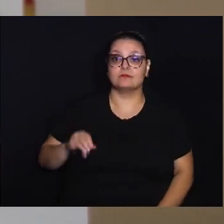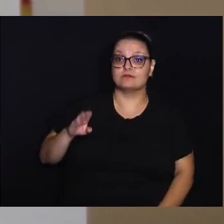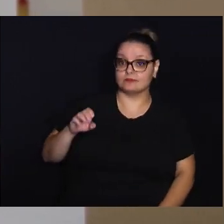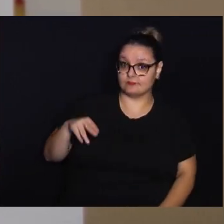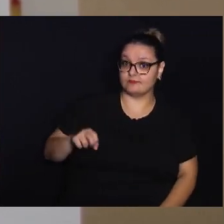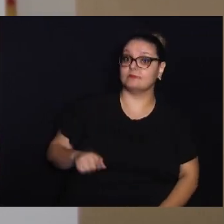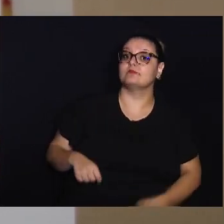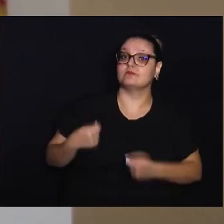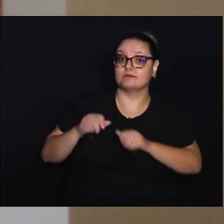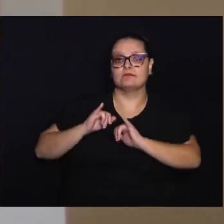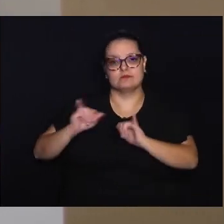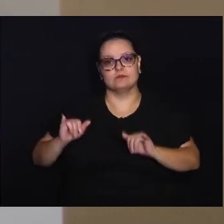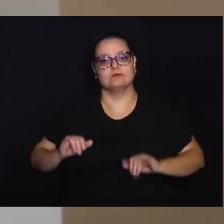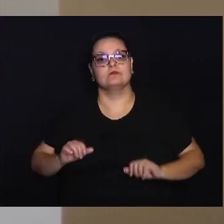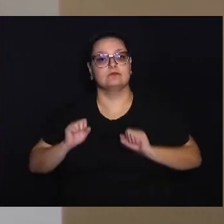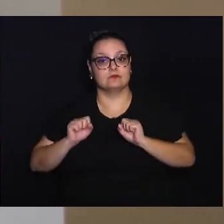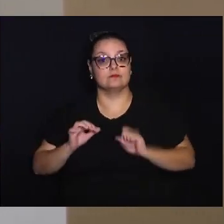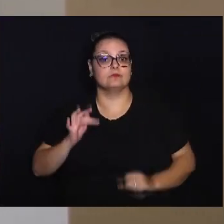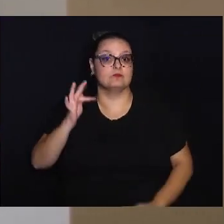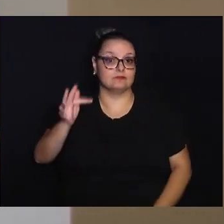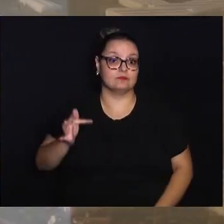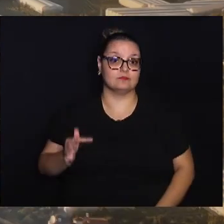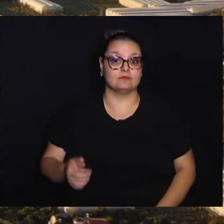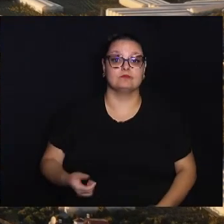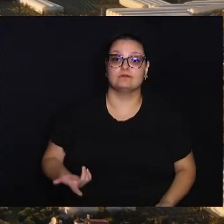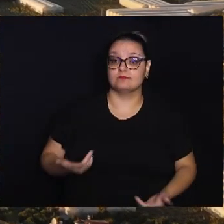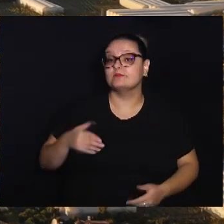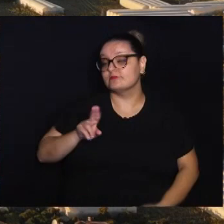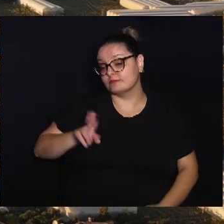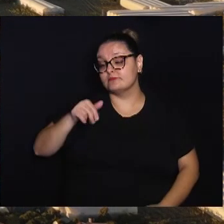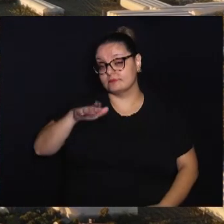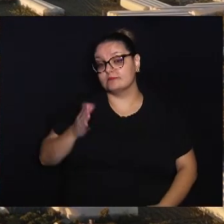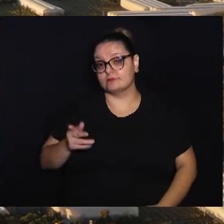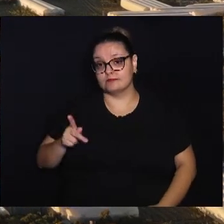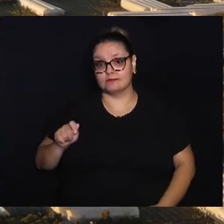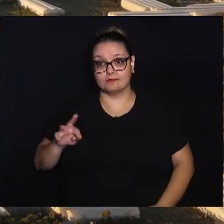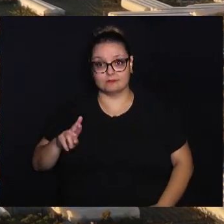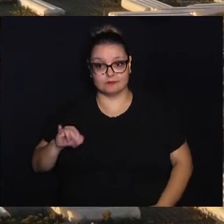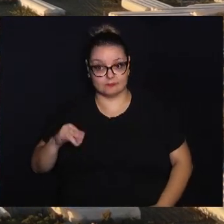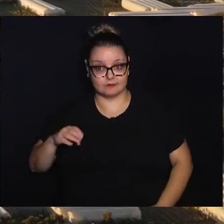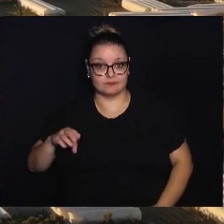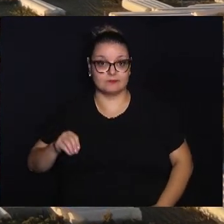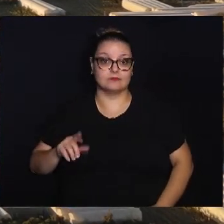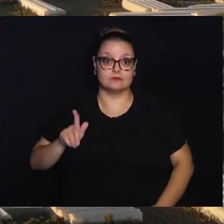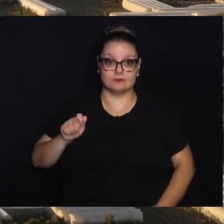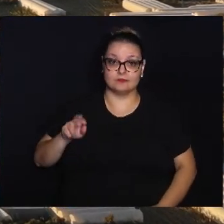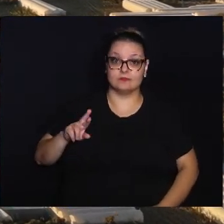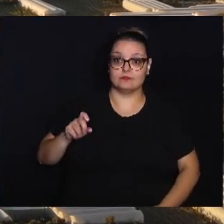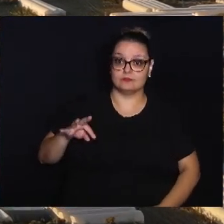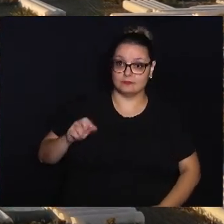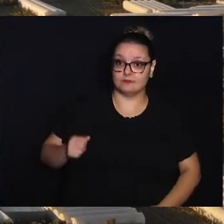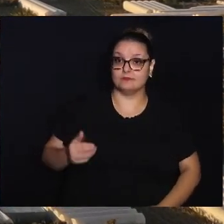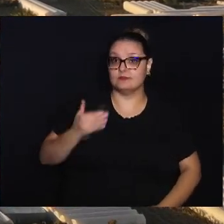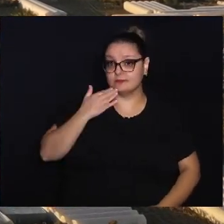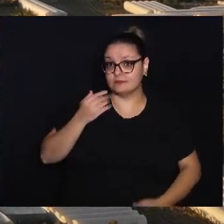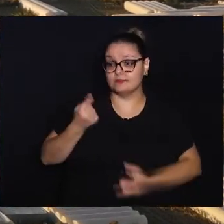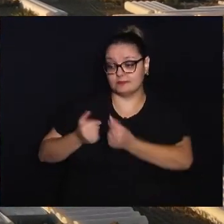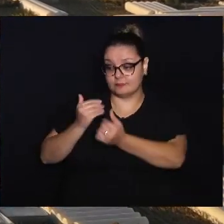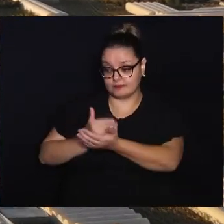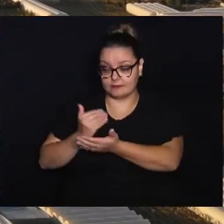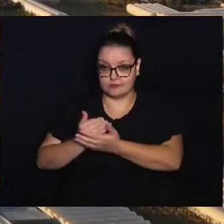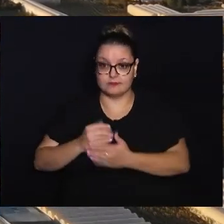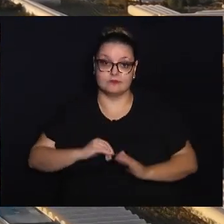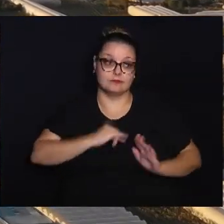bens para ser declarados e você pode futuramente conseguir alavancar mais negócio utilizando até esse patrimônio como uma garantia numa operação de